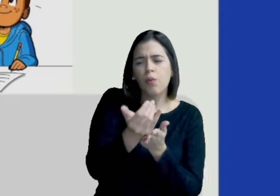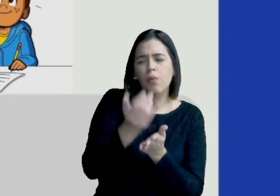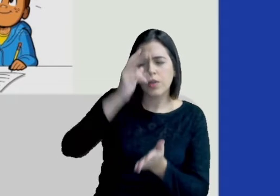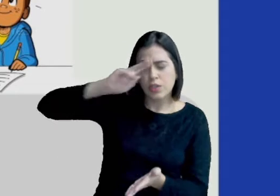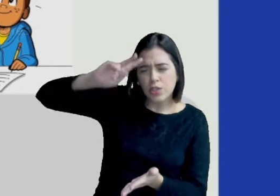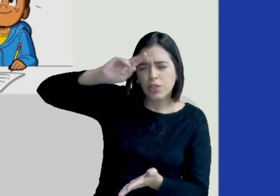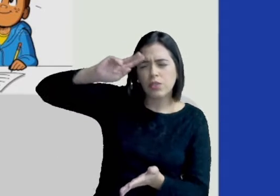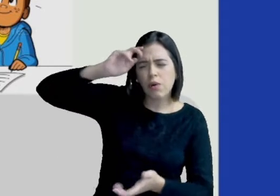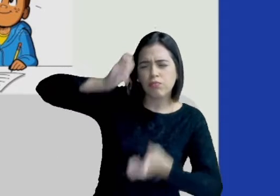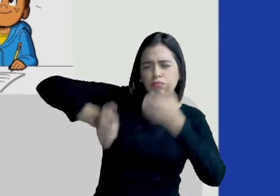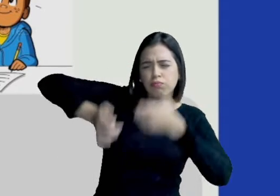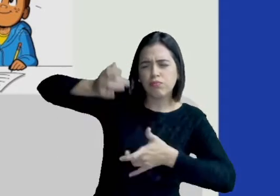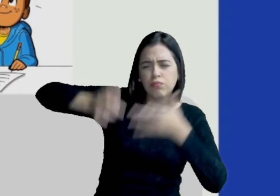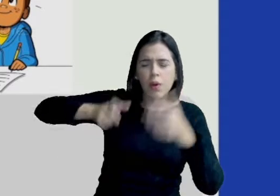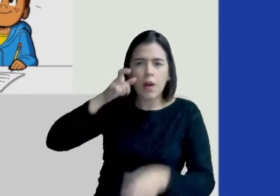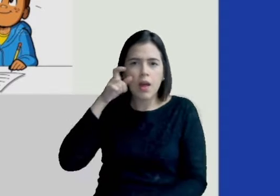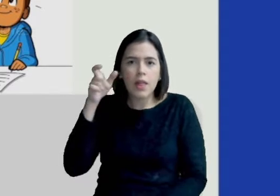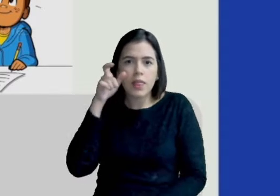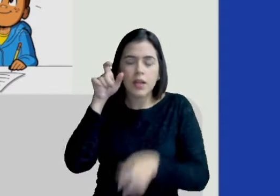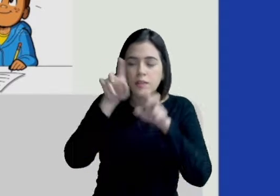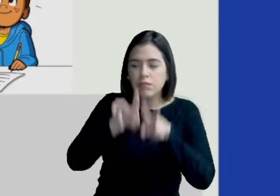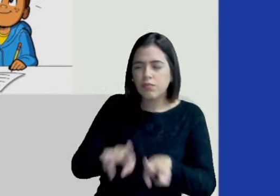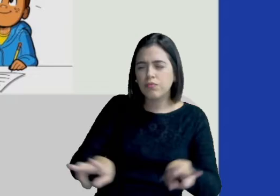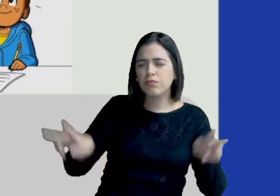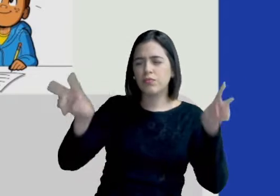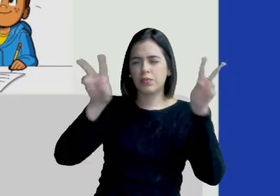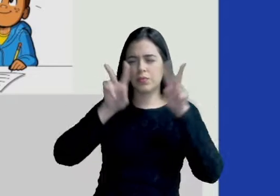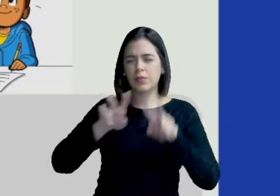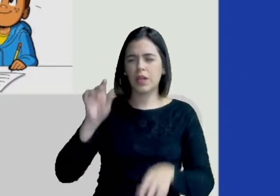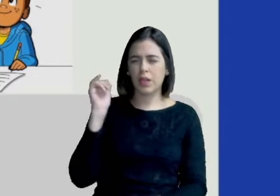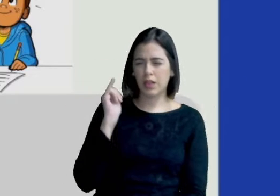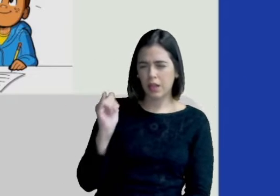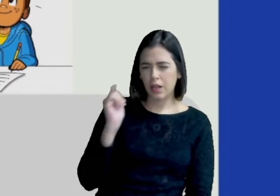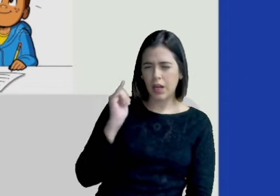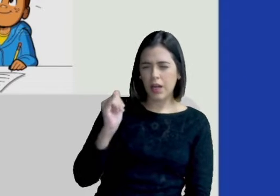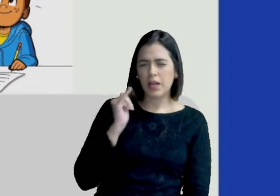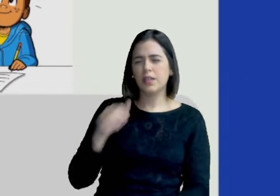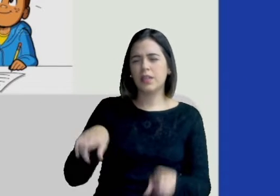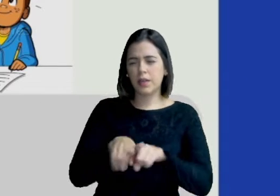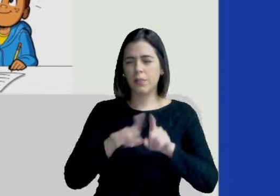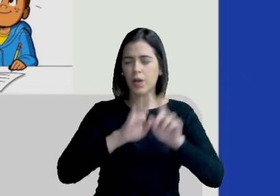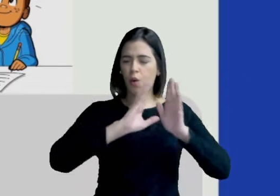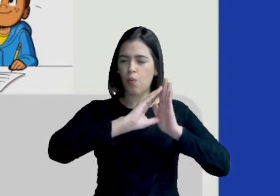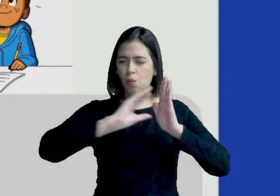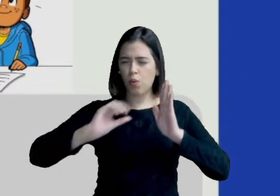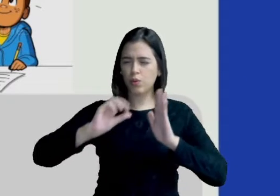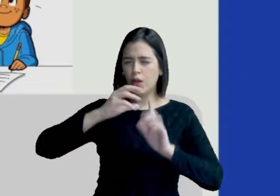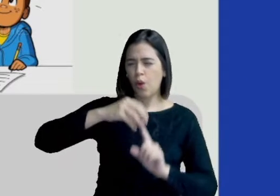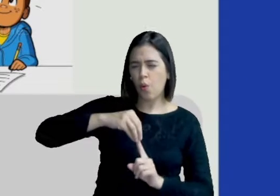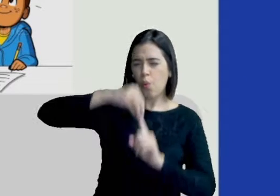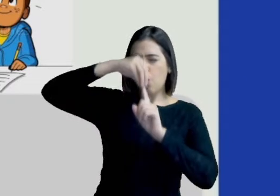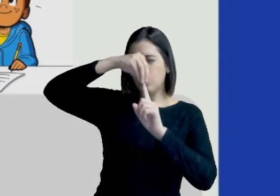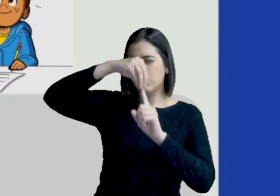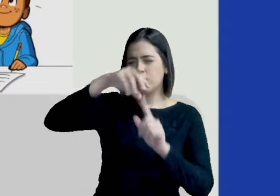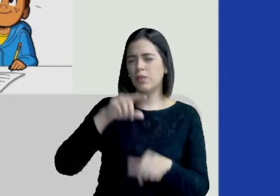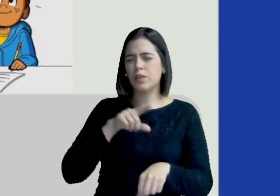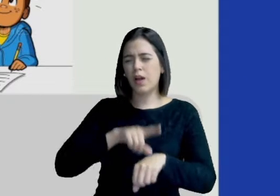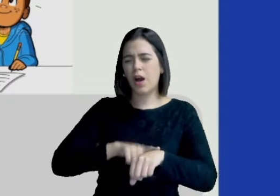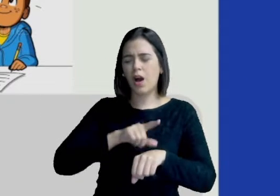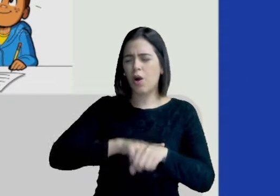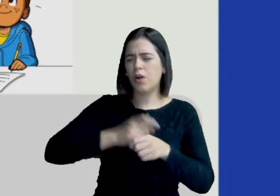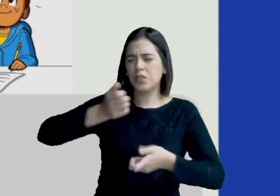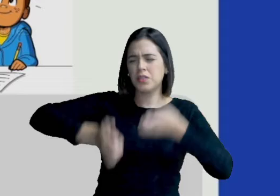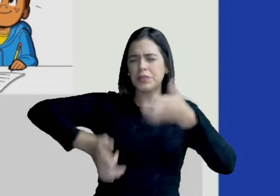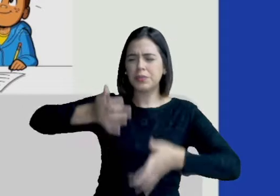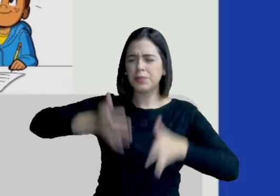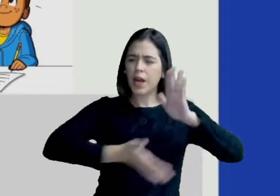relatos históricos por sua interessante narrativa. Posteriormente, foi o modelo casi excluyente a